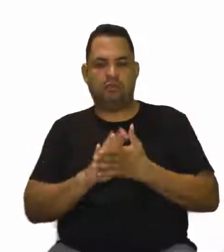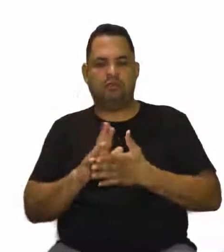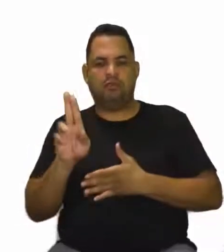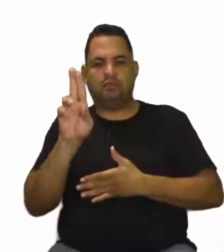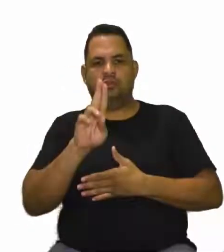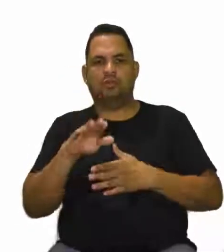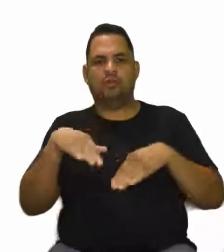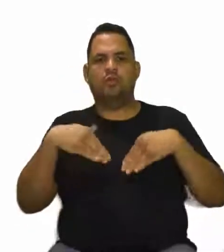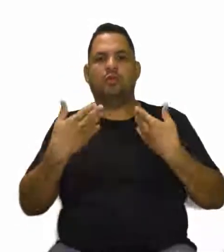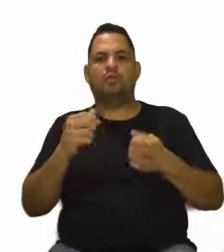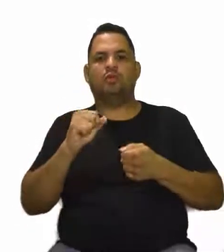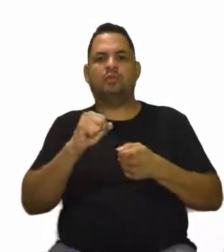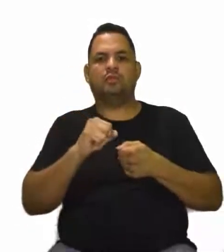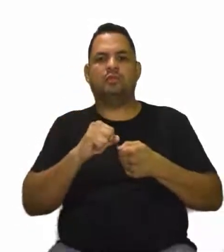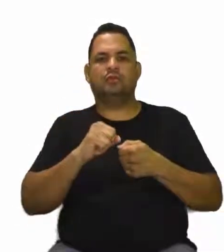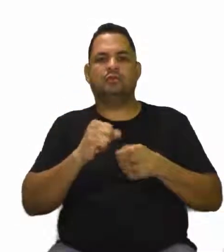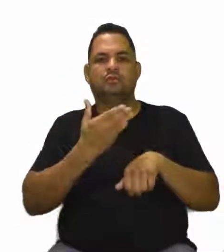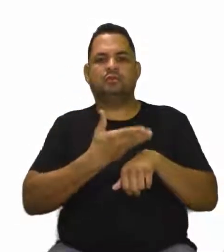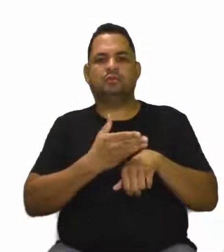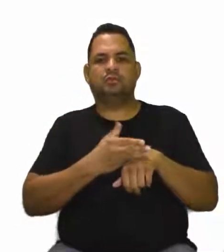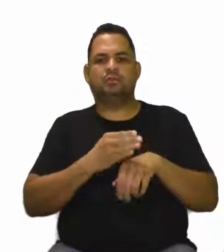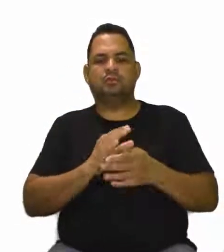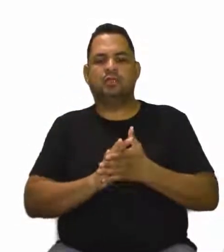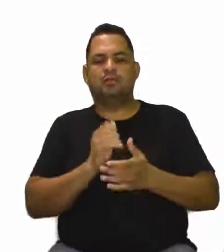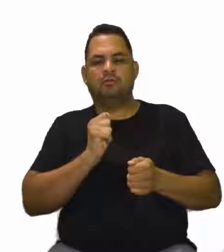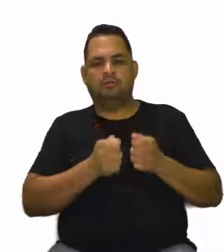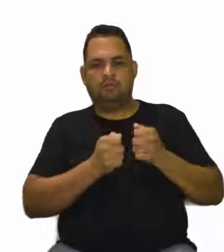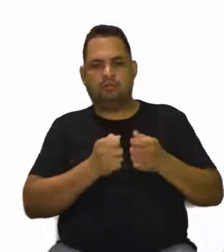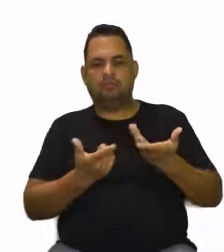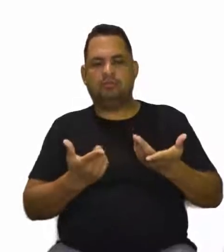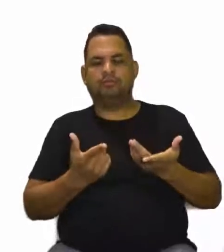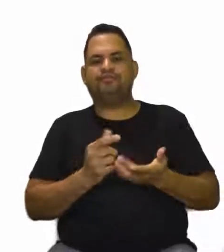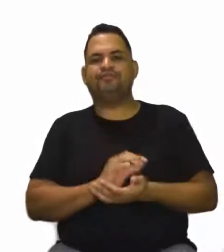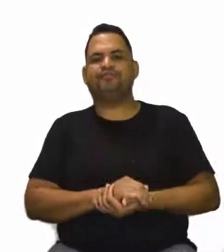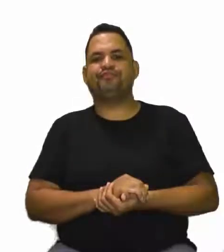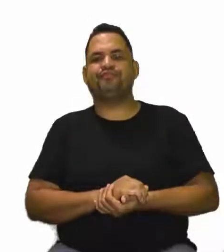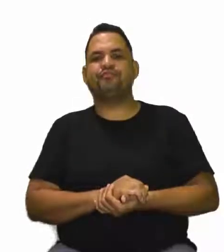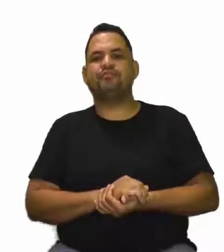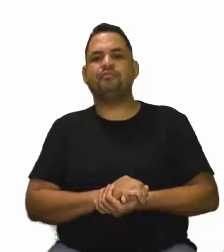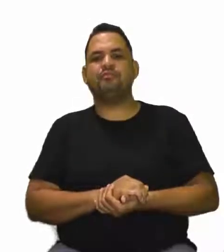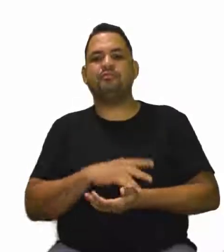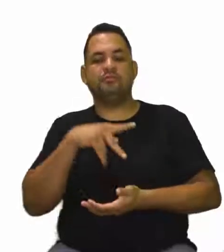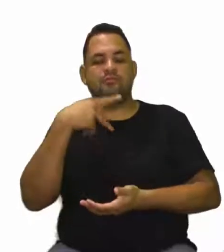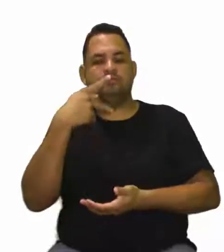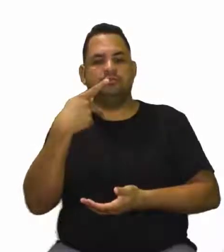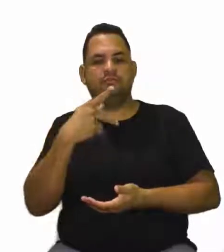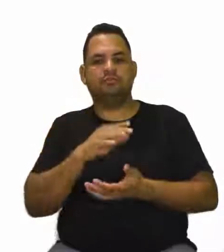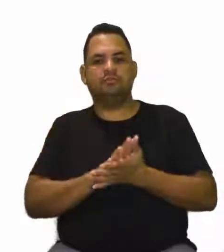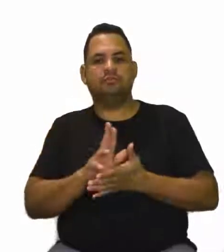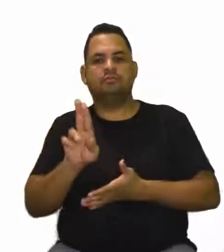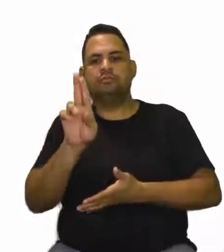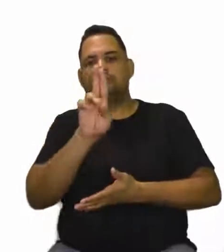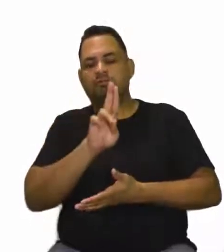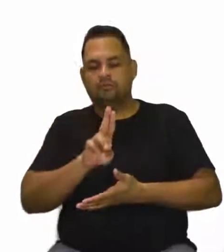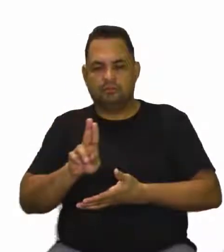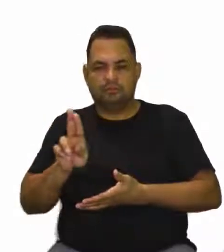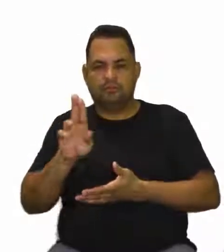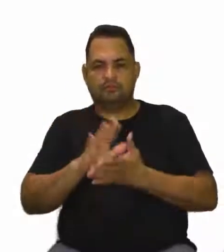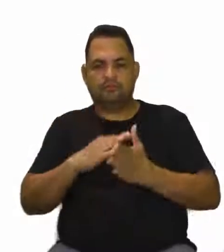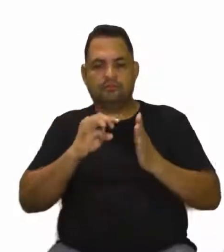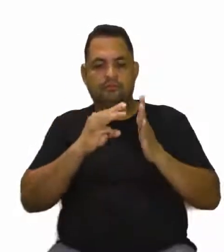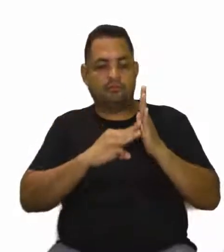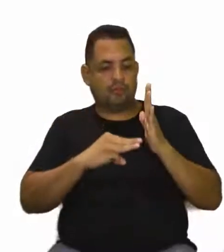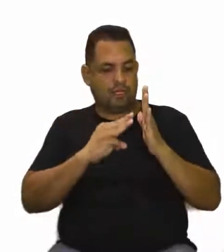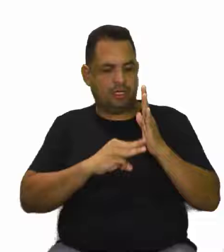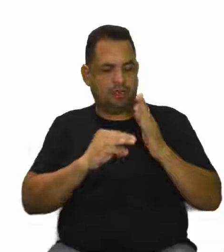você diz que está fazendo treinamento funcional, você está dizendo que você está utilizando um método